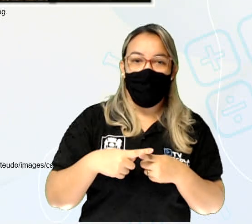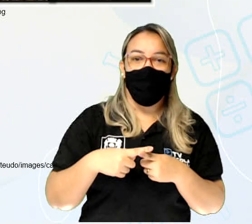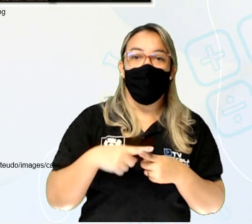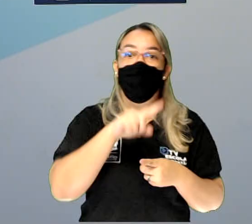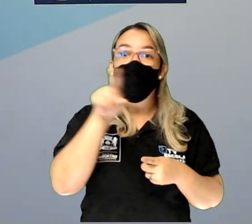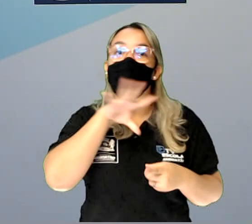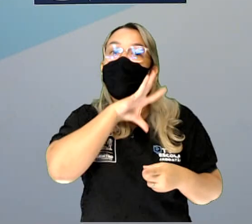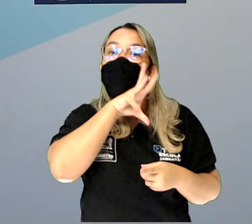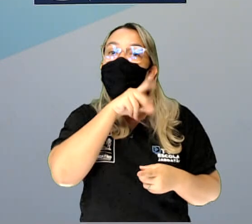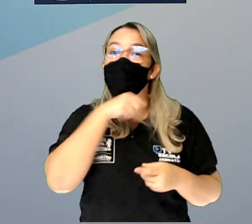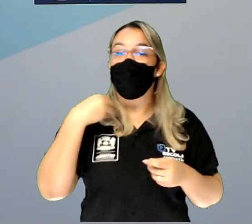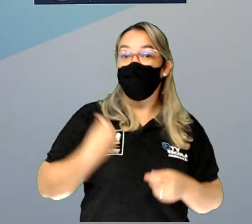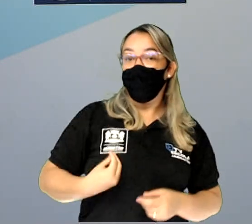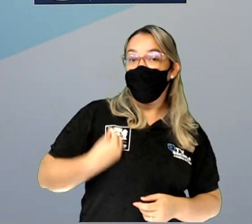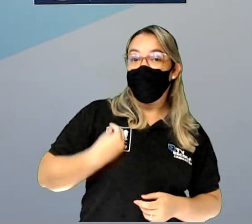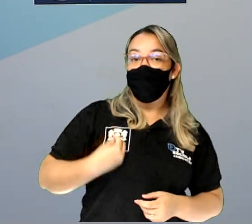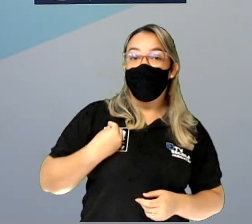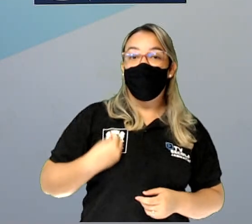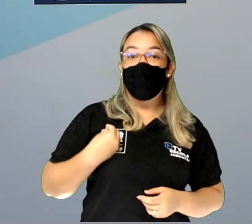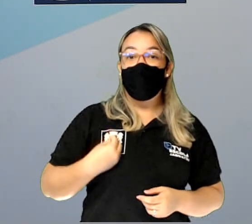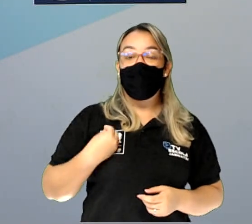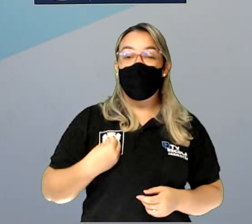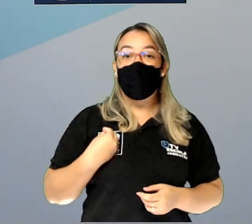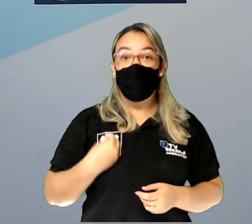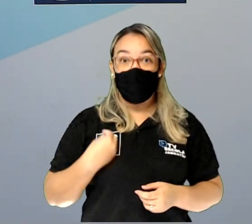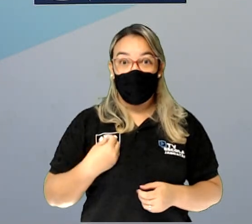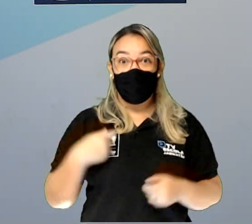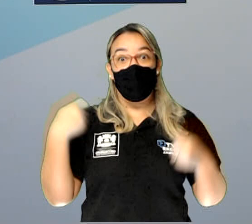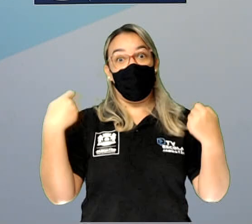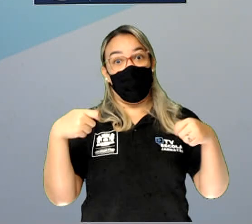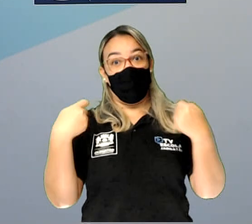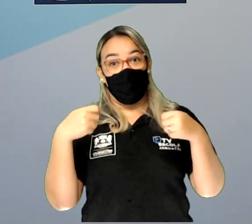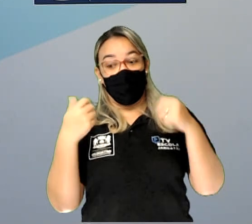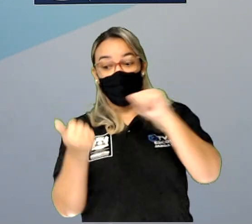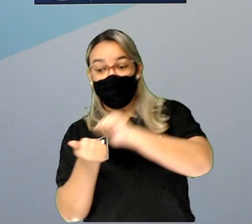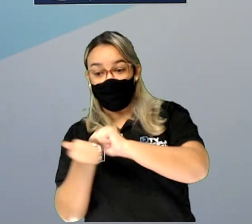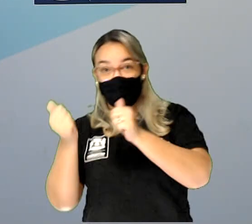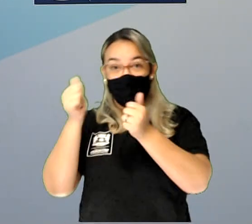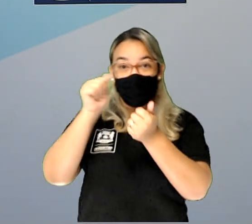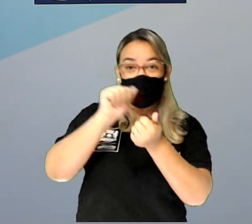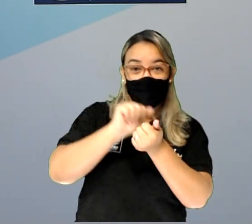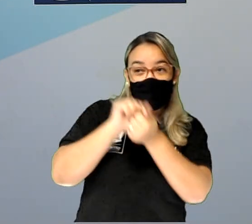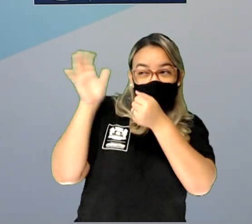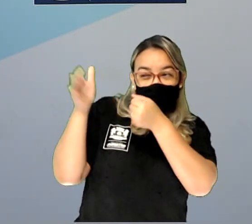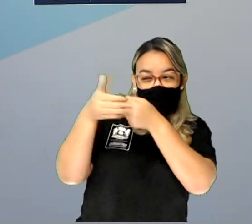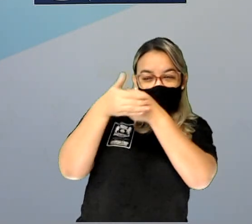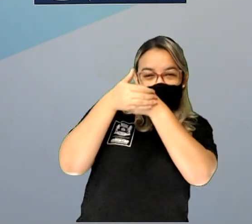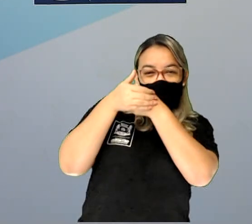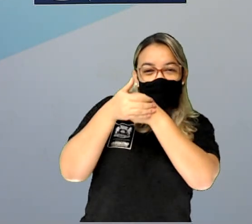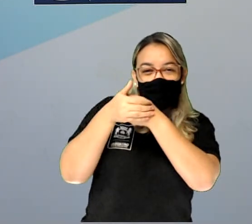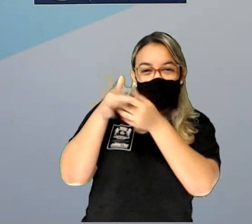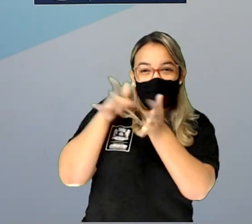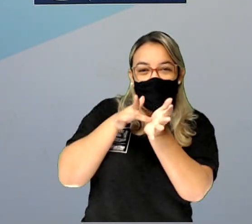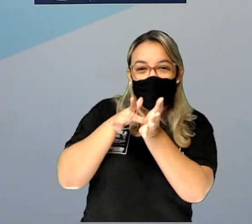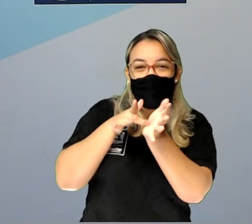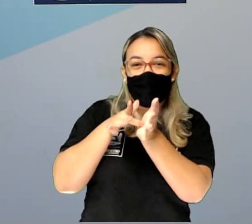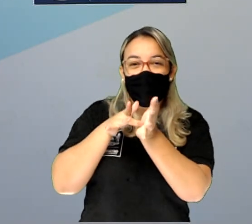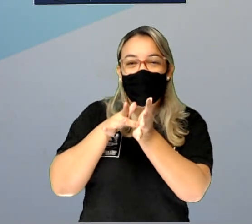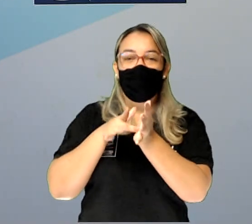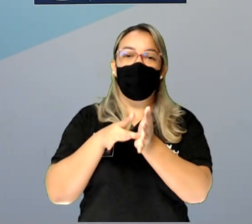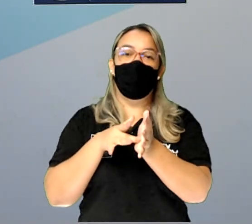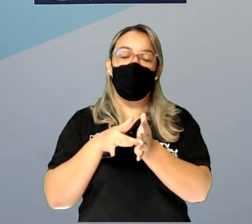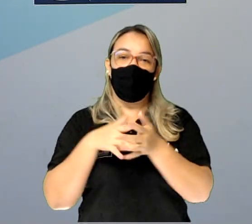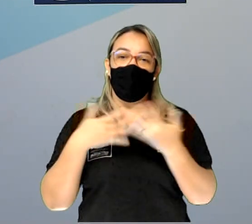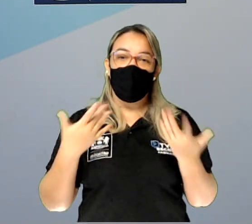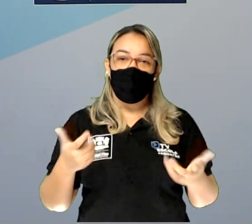animais, eles vivem em lugares que precisam estar adaptados para o tipo de pele que eles possuem,